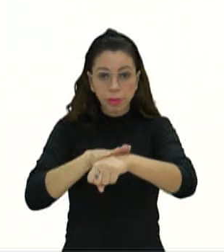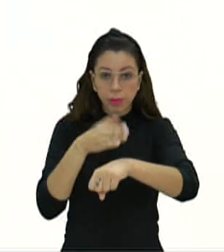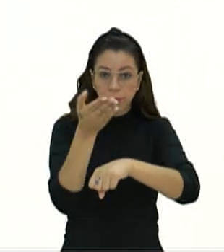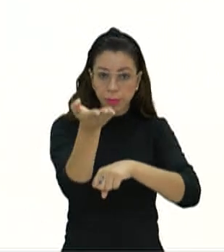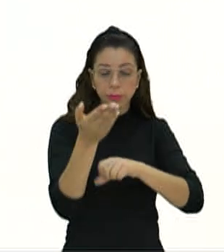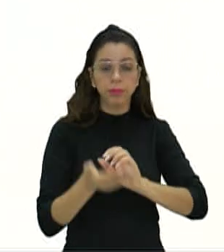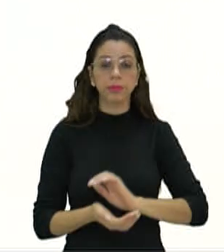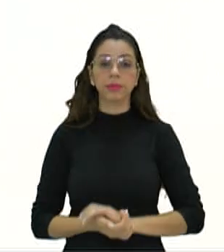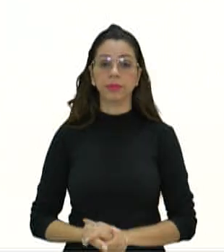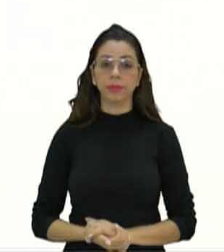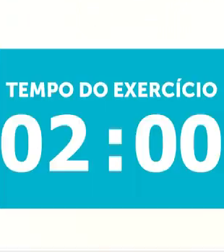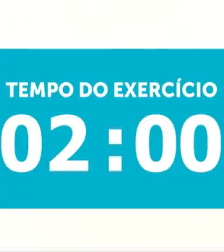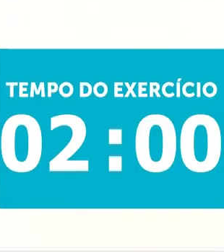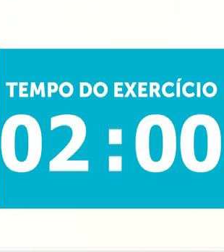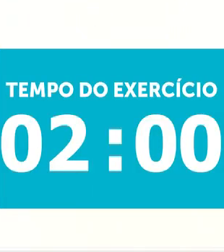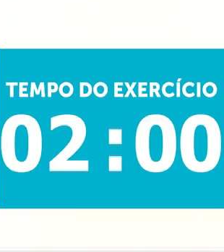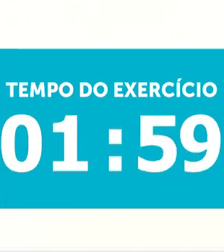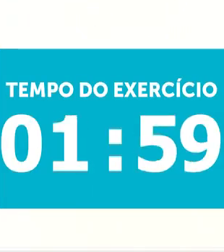vocês.